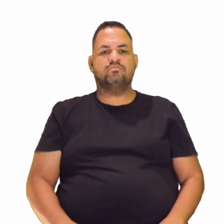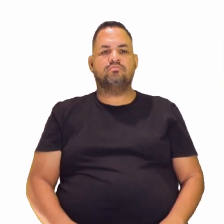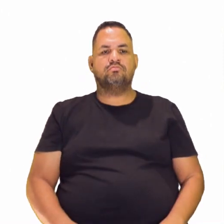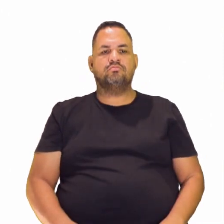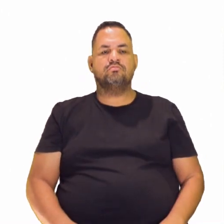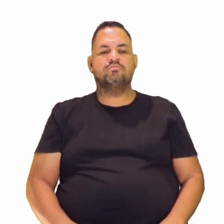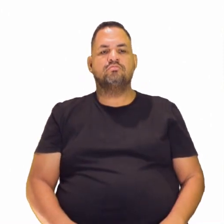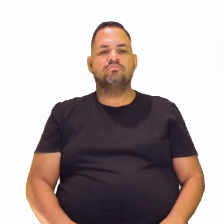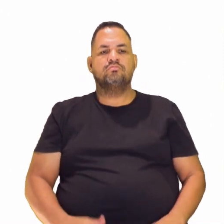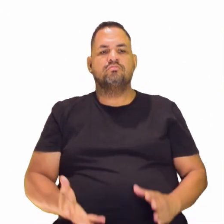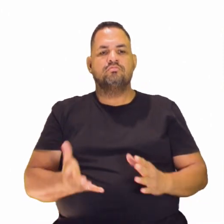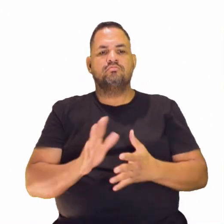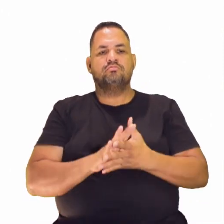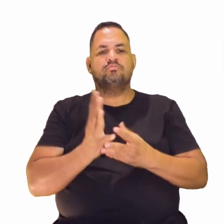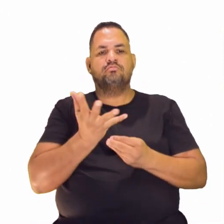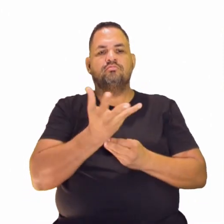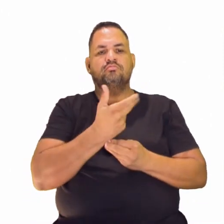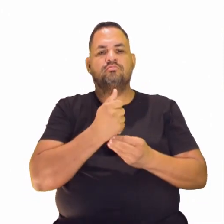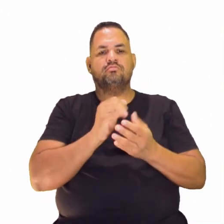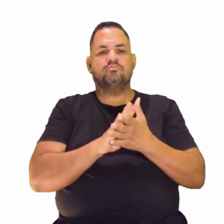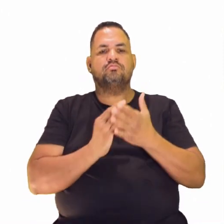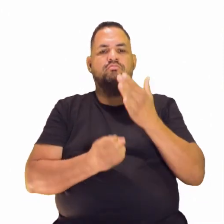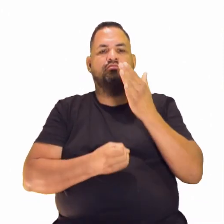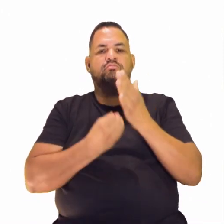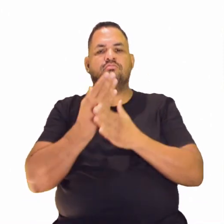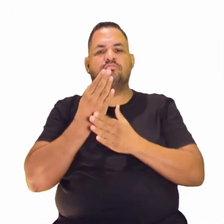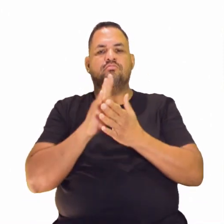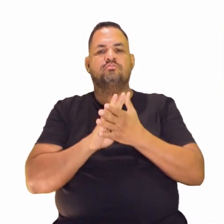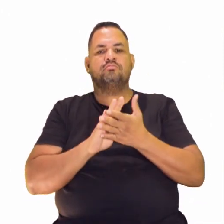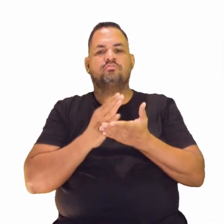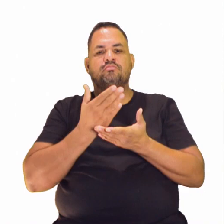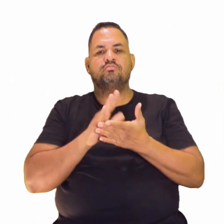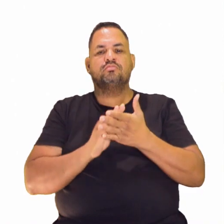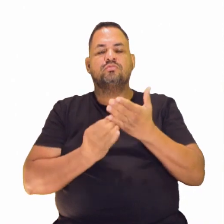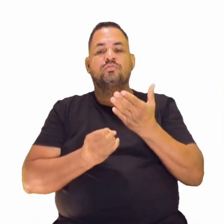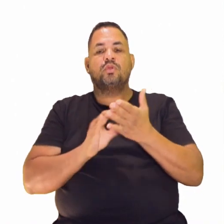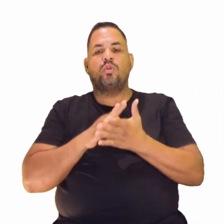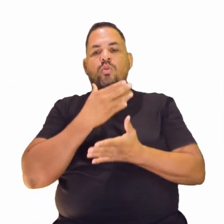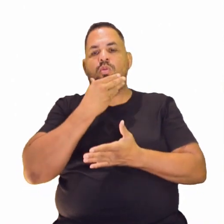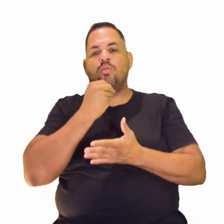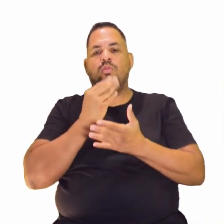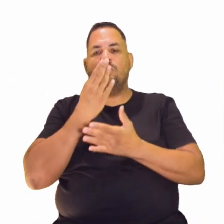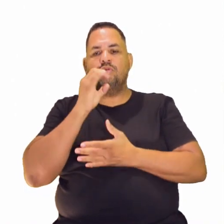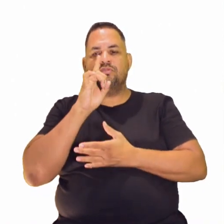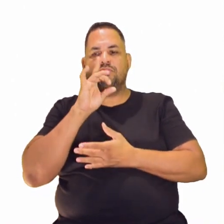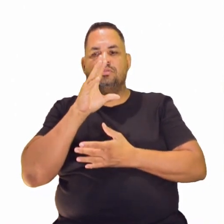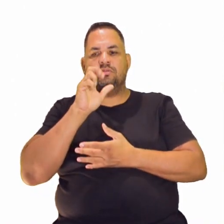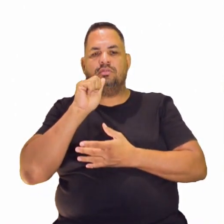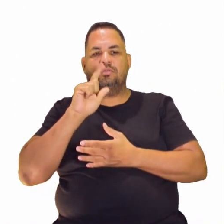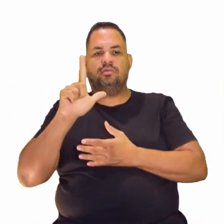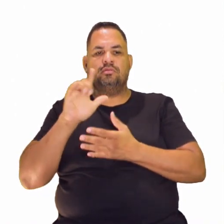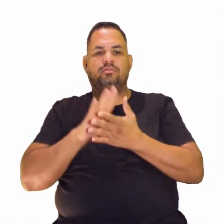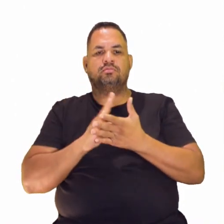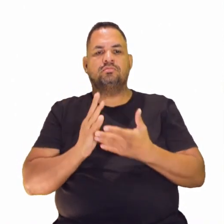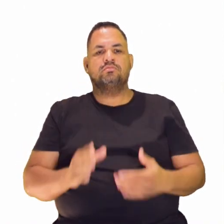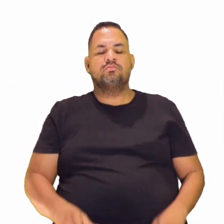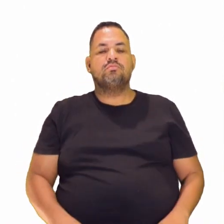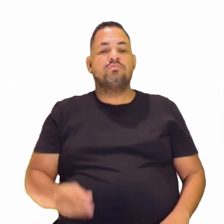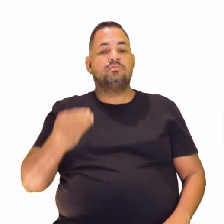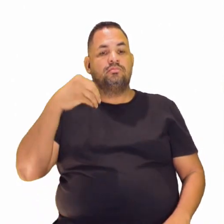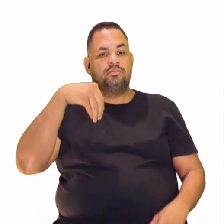Primeiro, arte. A arte é uma categoria criada pelo homem, tá? Ocidental. E mesmo